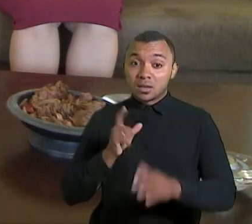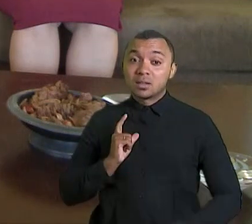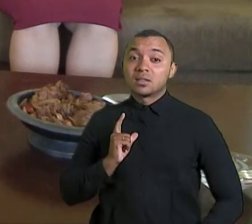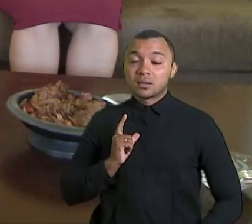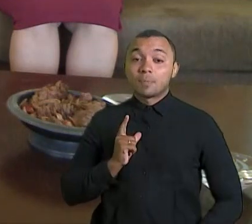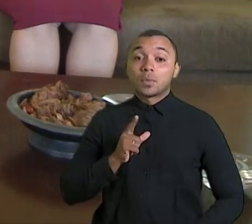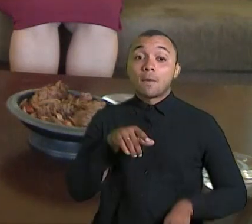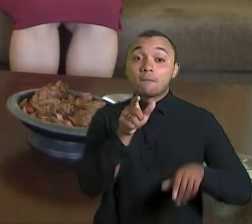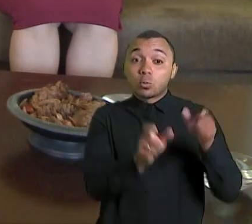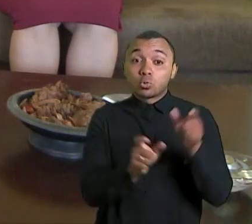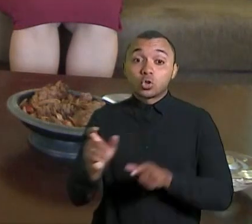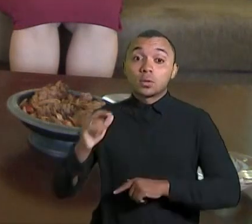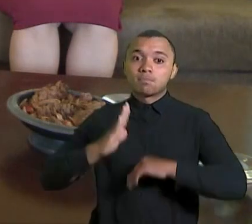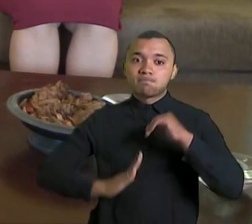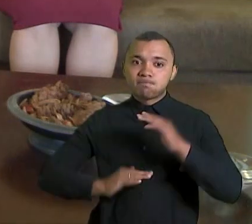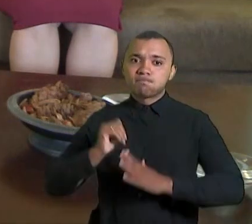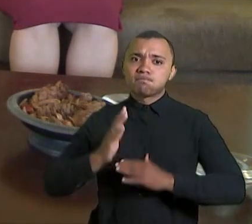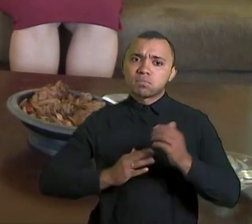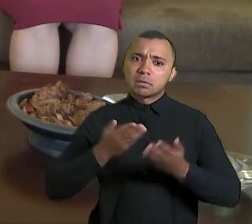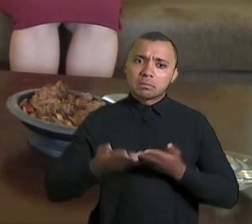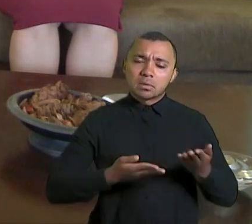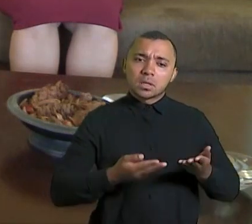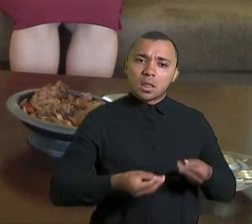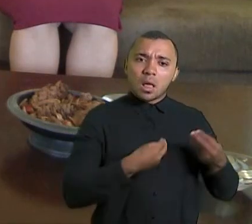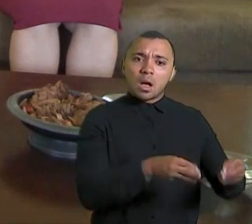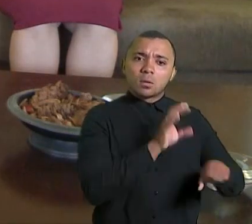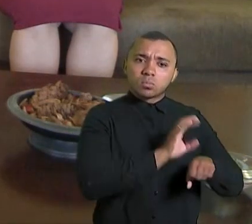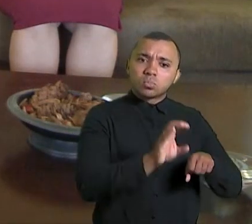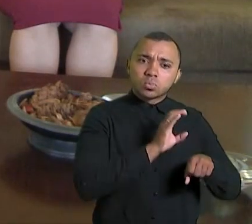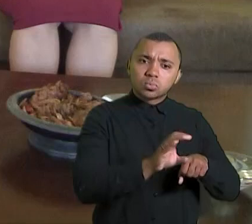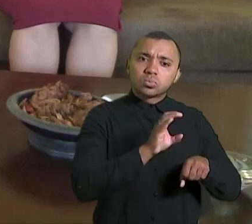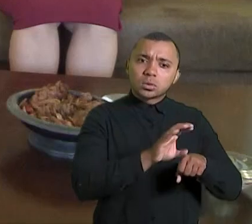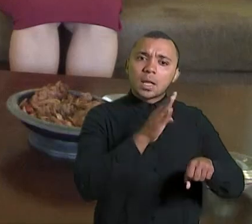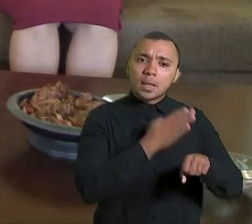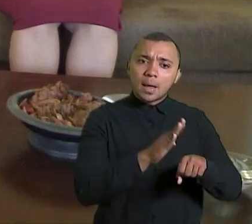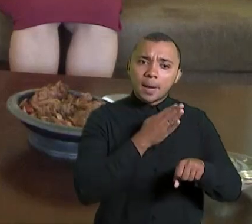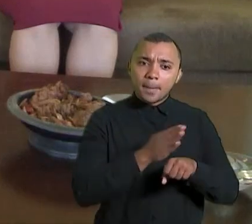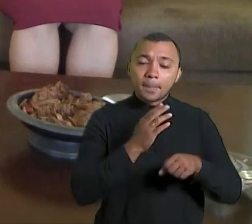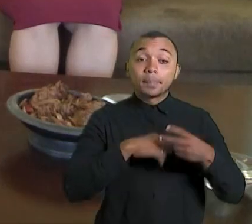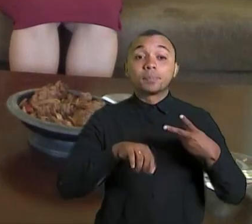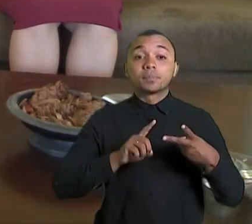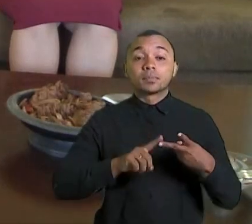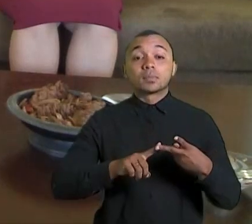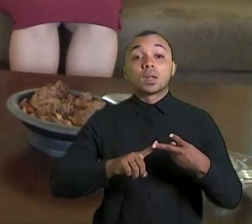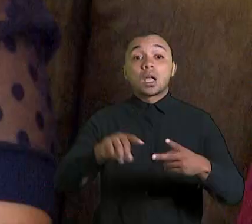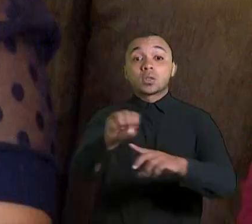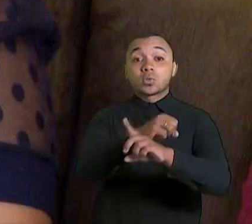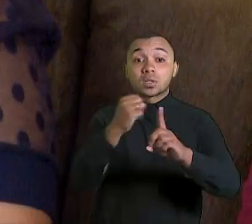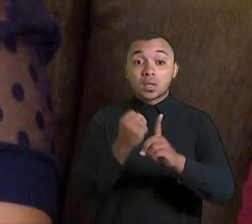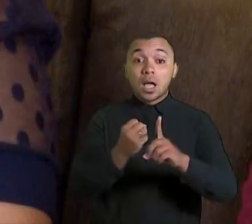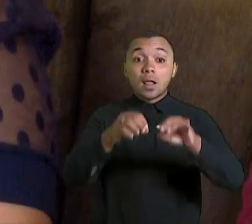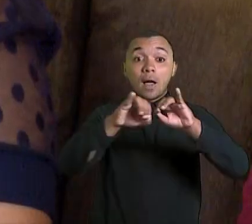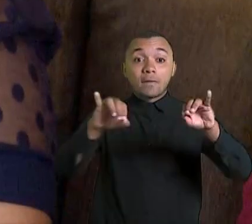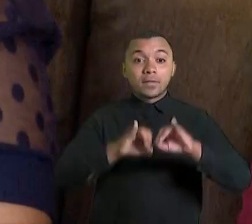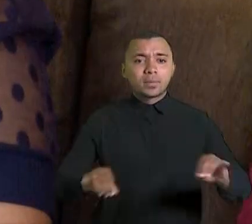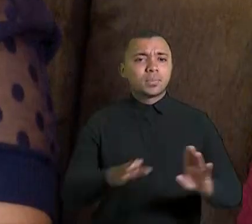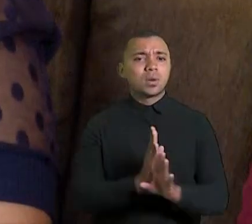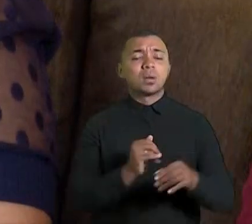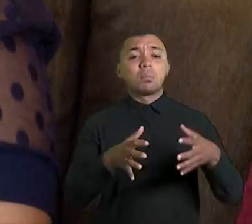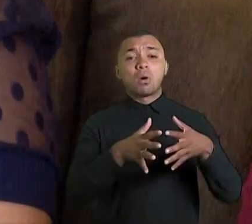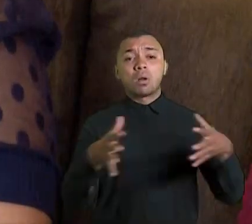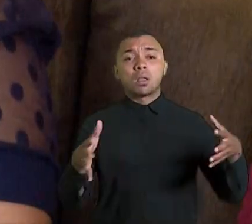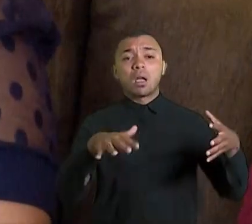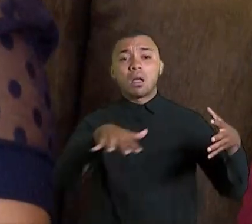profissionais. O segundo passo é informar a população. Porque muitas pessoas acreditam que a pessoa com deficiência,